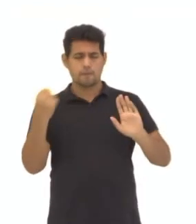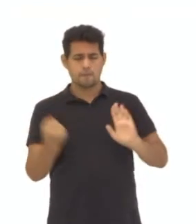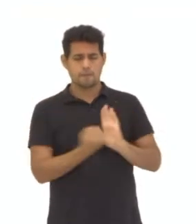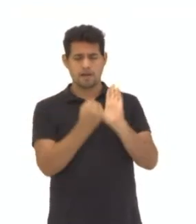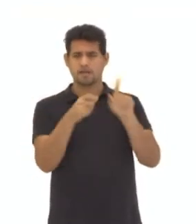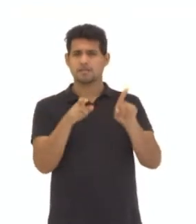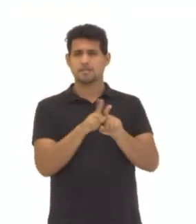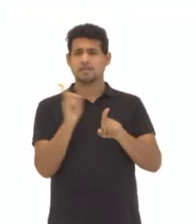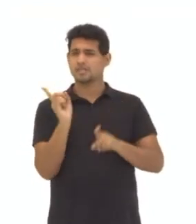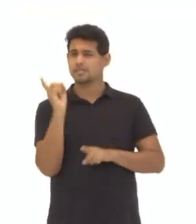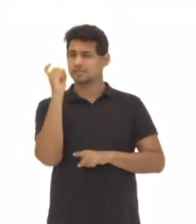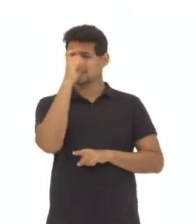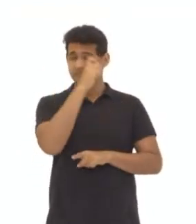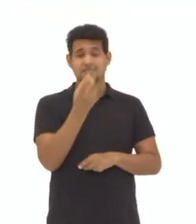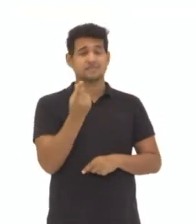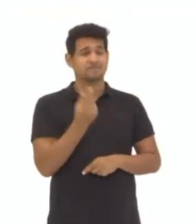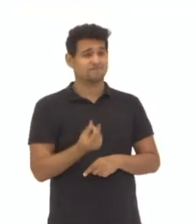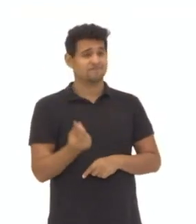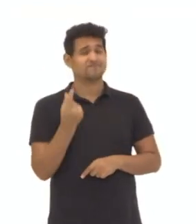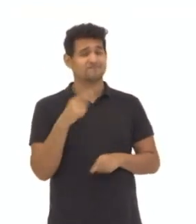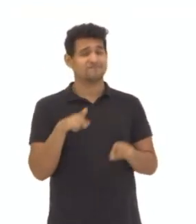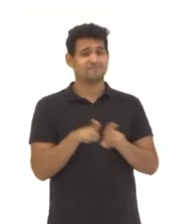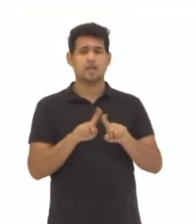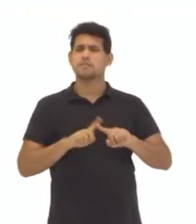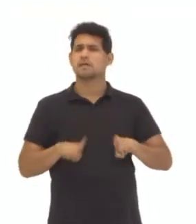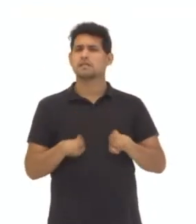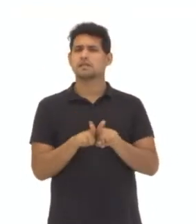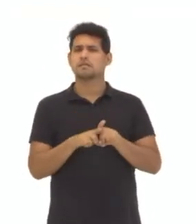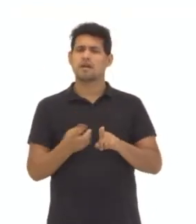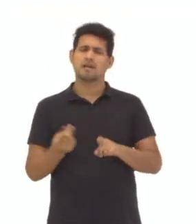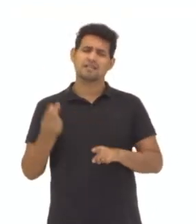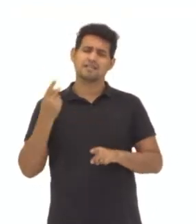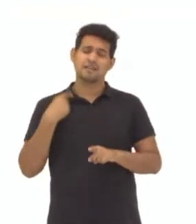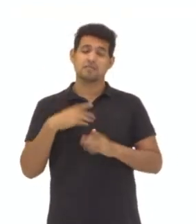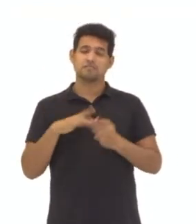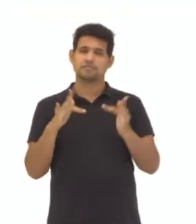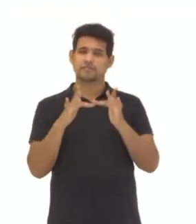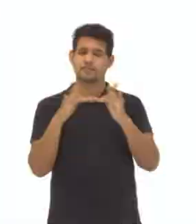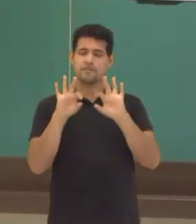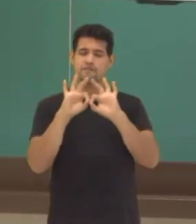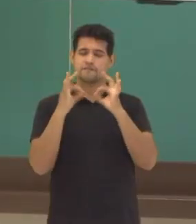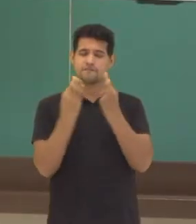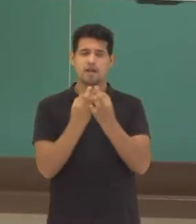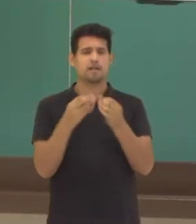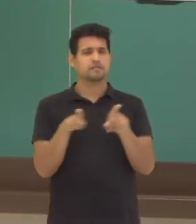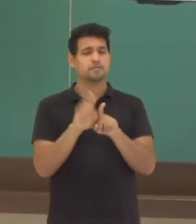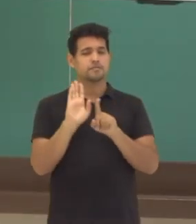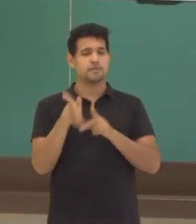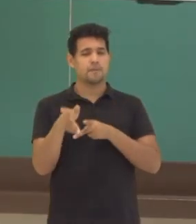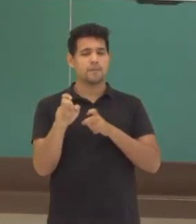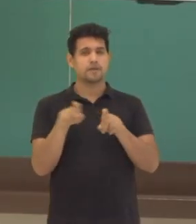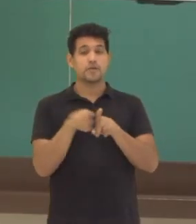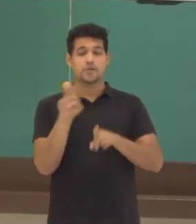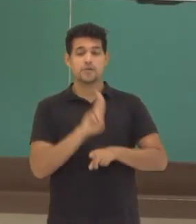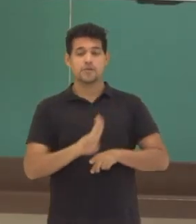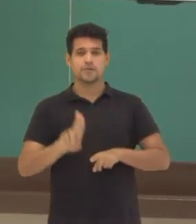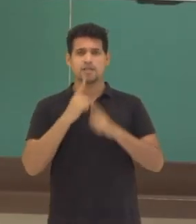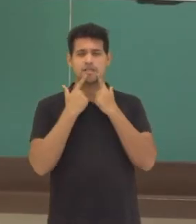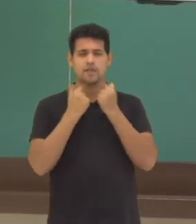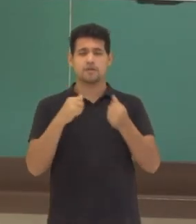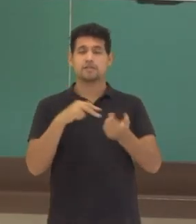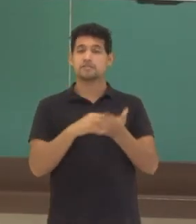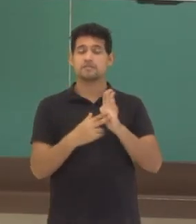por dificuldades financeiras, mas também por muita harmonia familiar. Então perceba aqui que o uso da linguagem